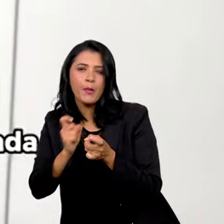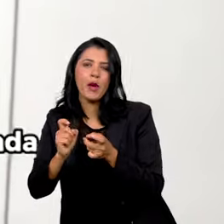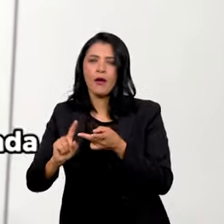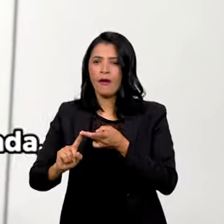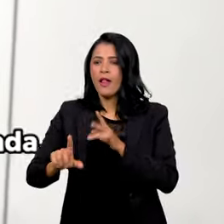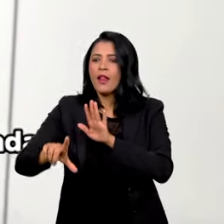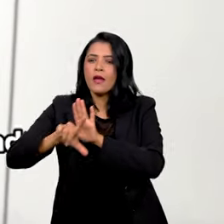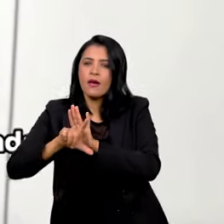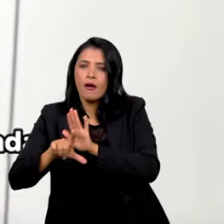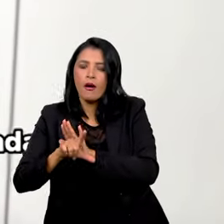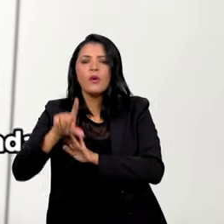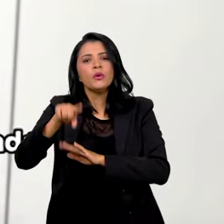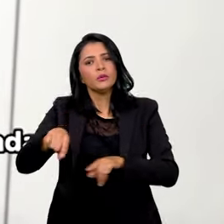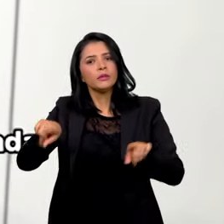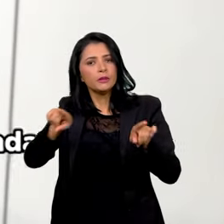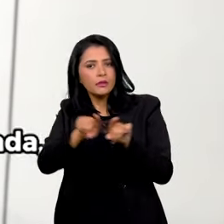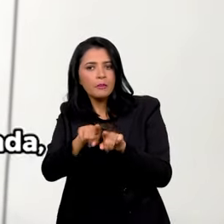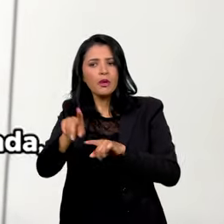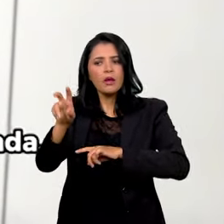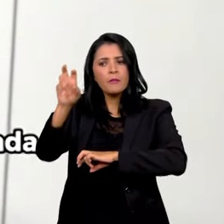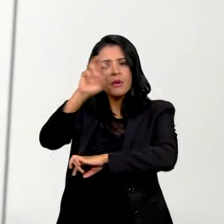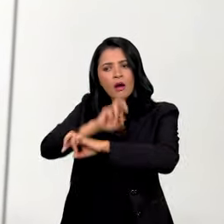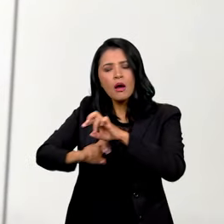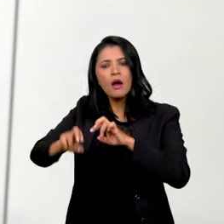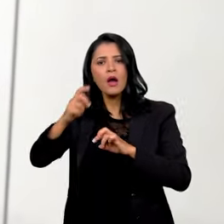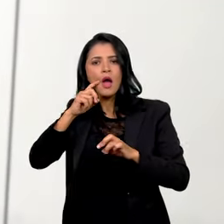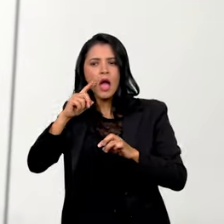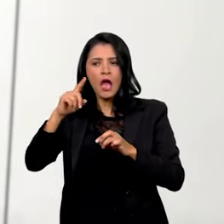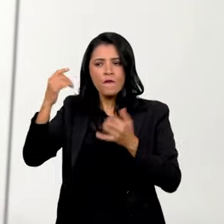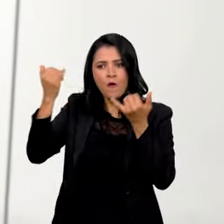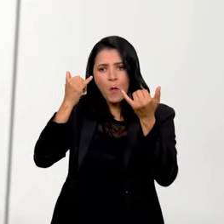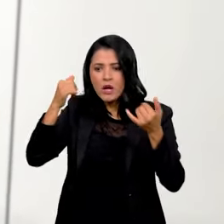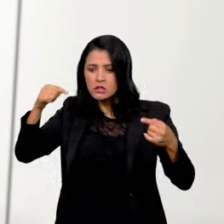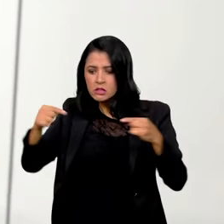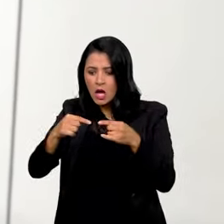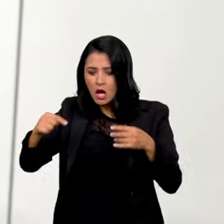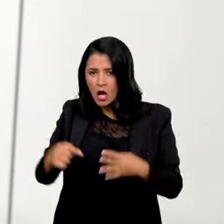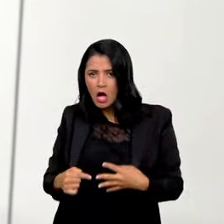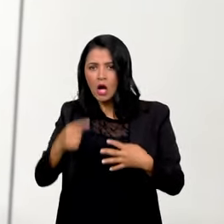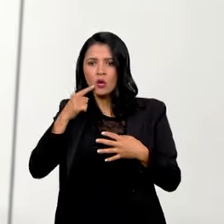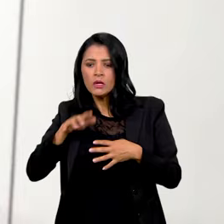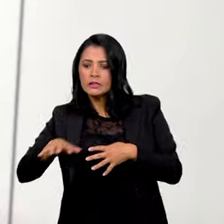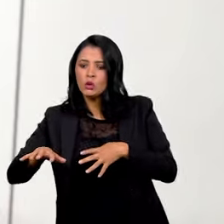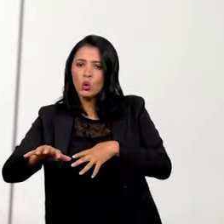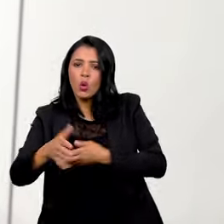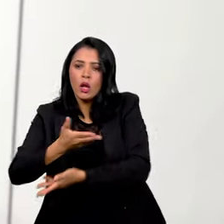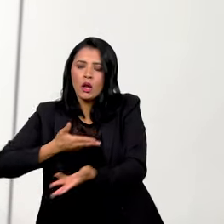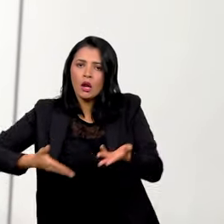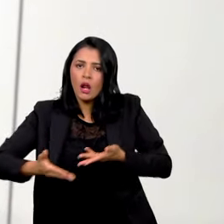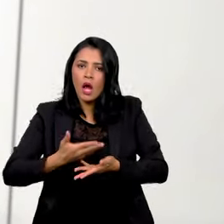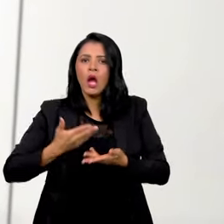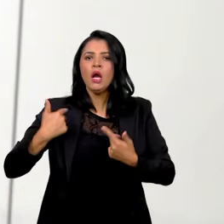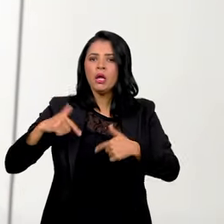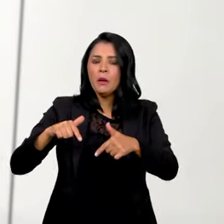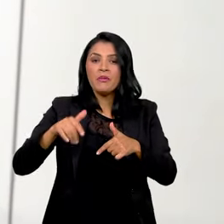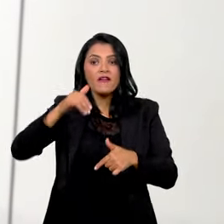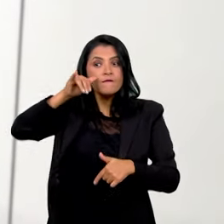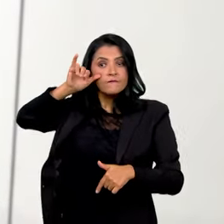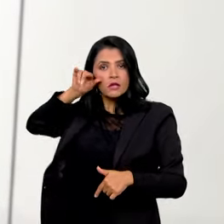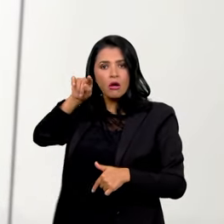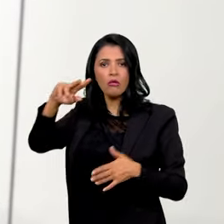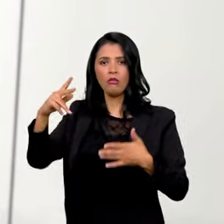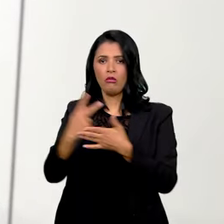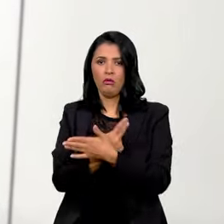mas é fundamental que toda a rede esteja preparada estados municípios gestores gestoras trabalhadores e